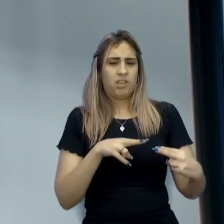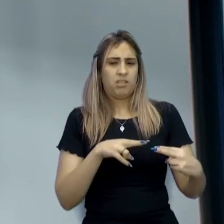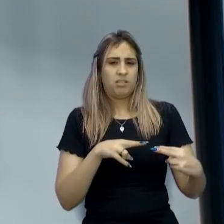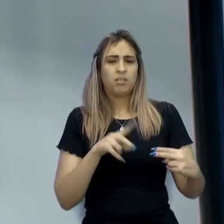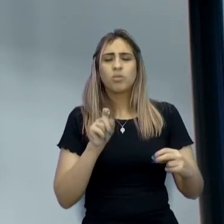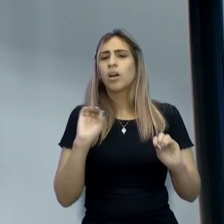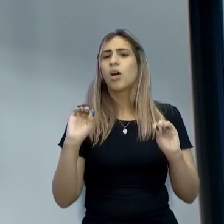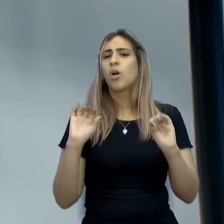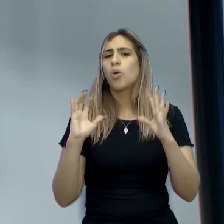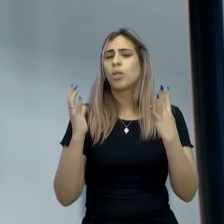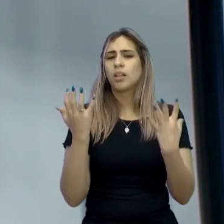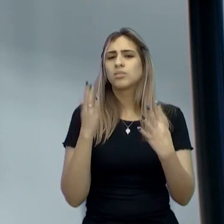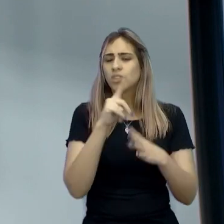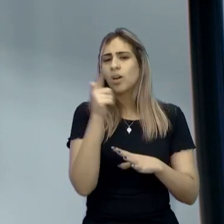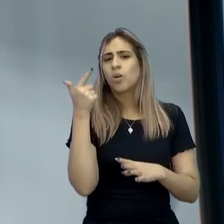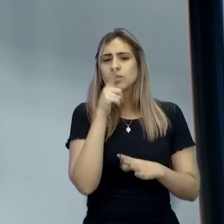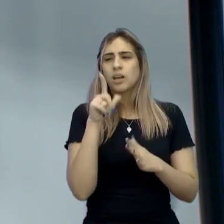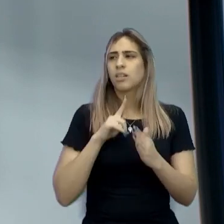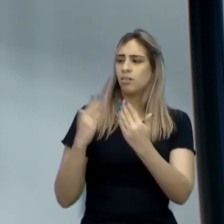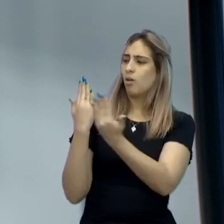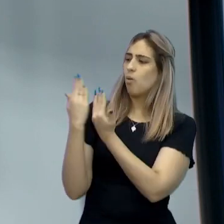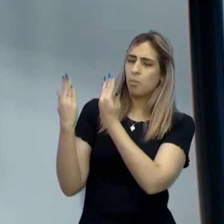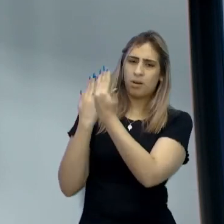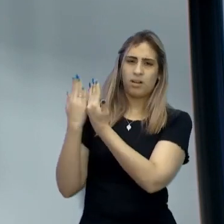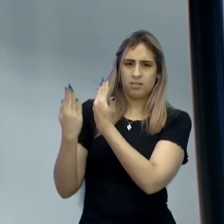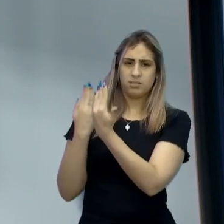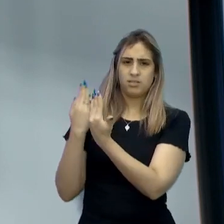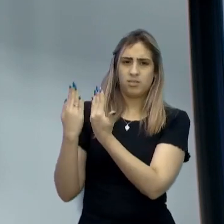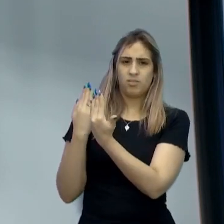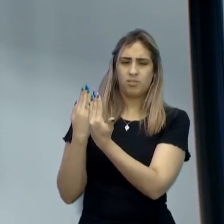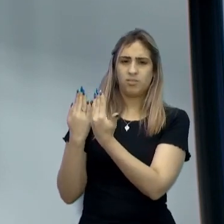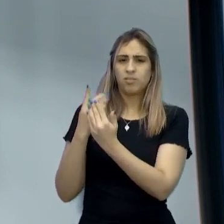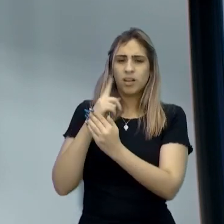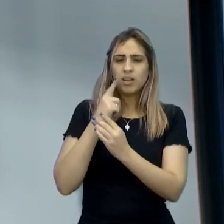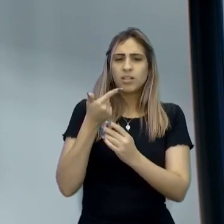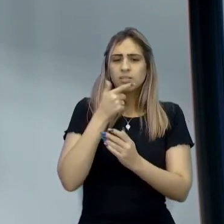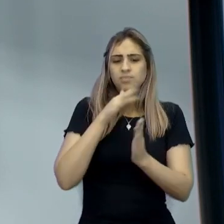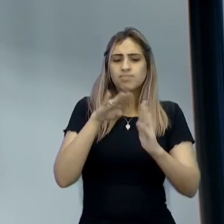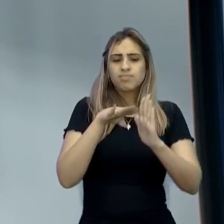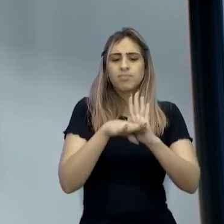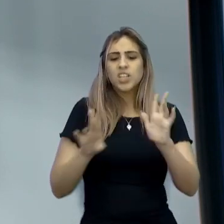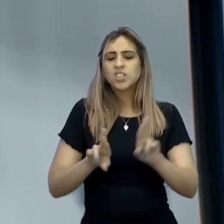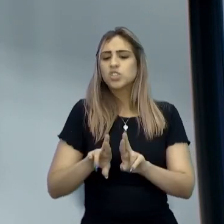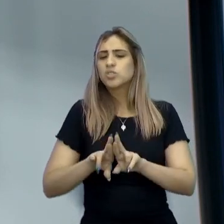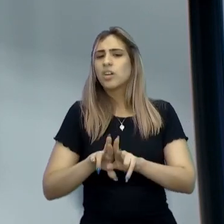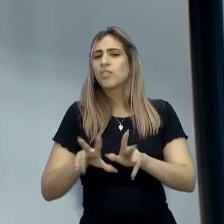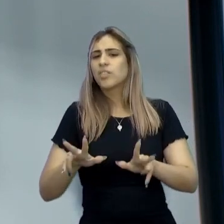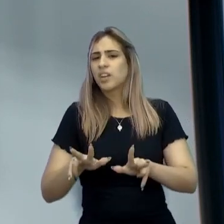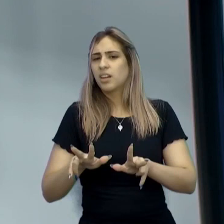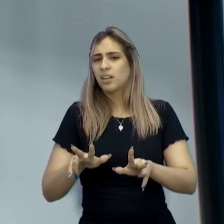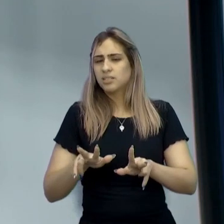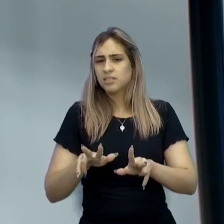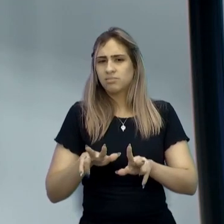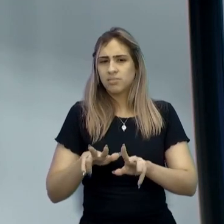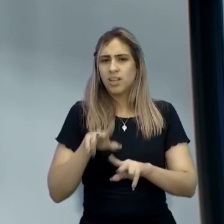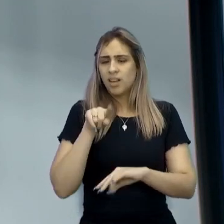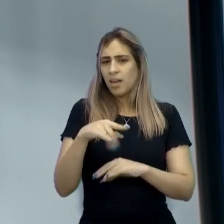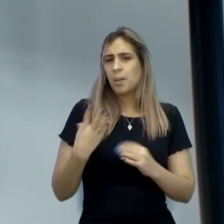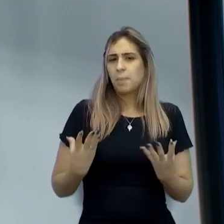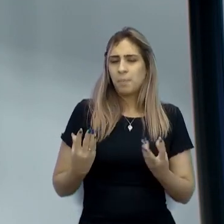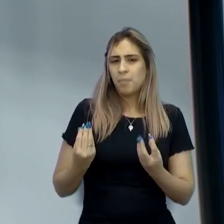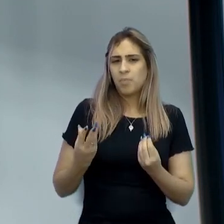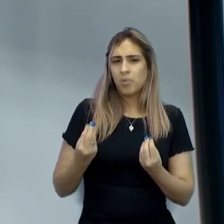o que acontece? Já consegue fazer comparações, estabelecer diferenças, são